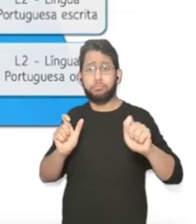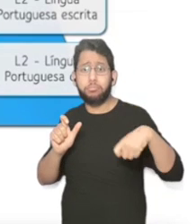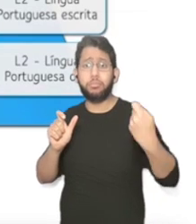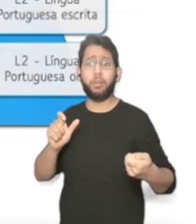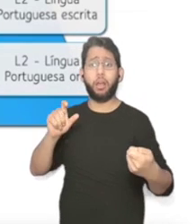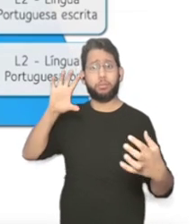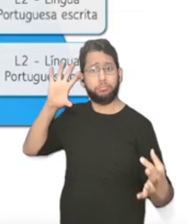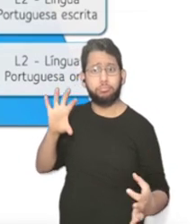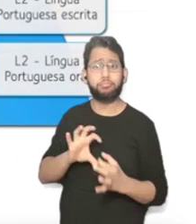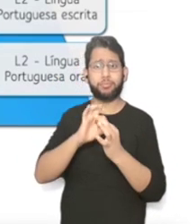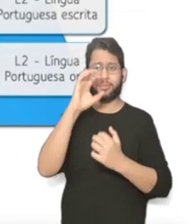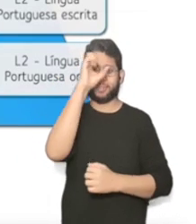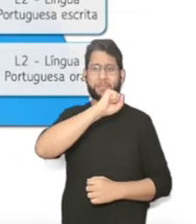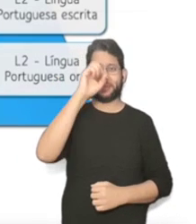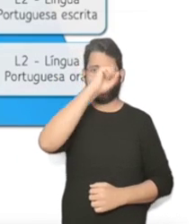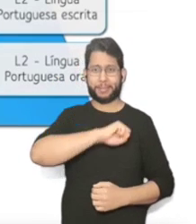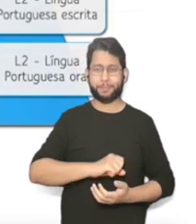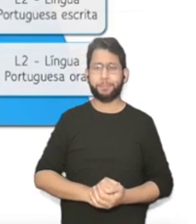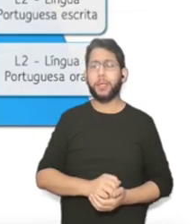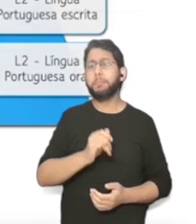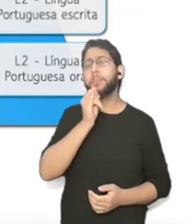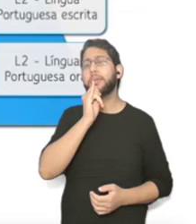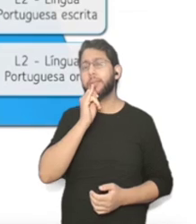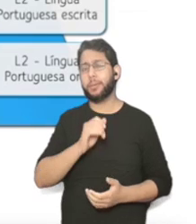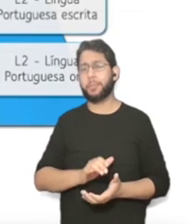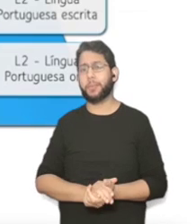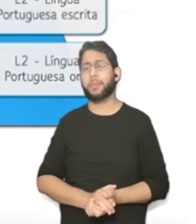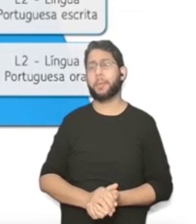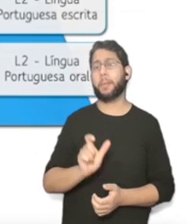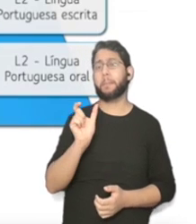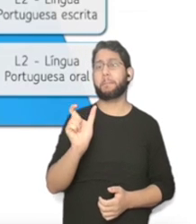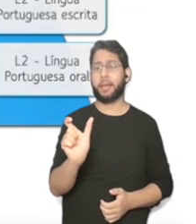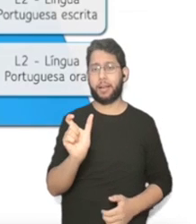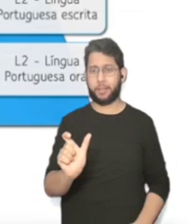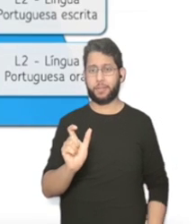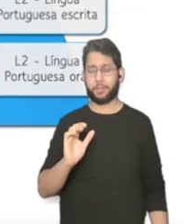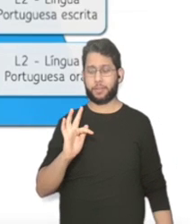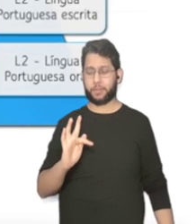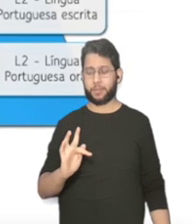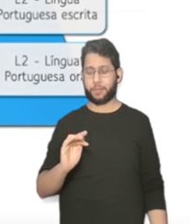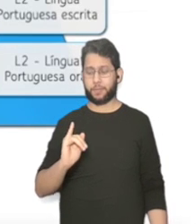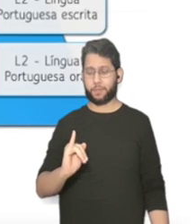vocês, né? Se eu tivesse que construir, por exemplo, a palavra